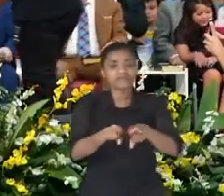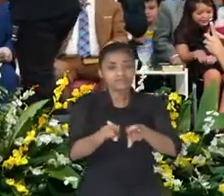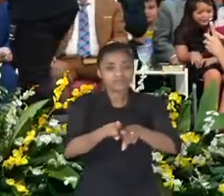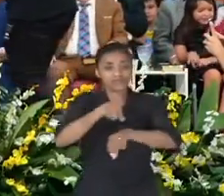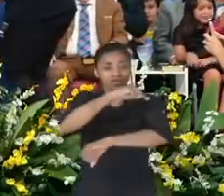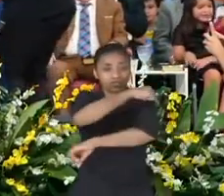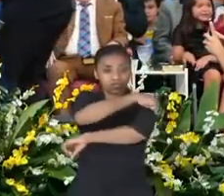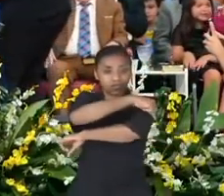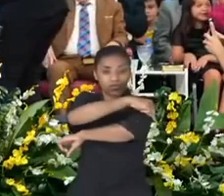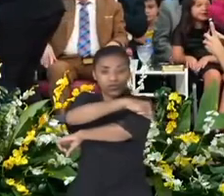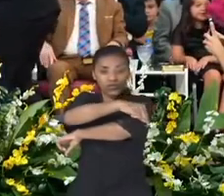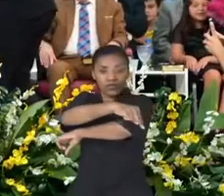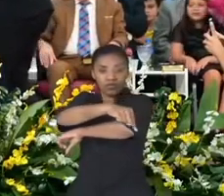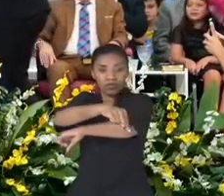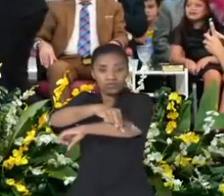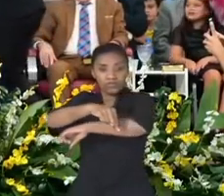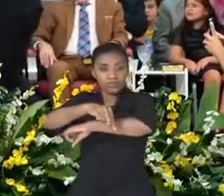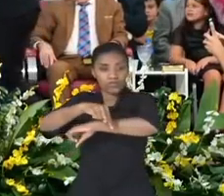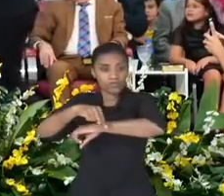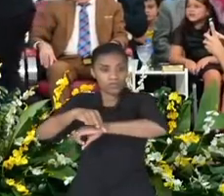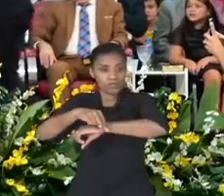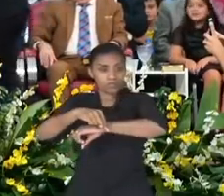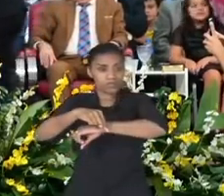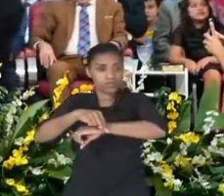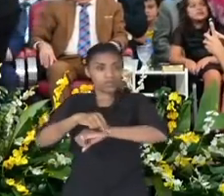quarteirões, e os